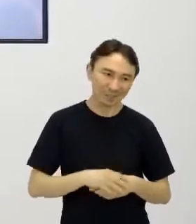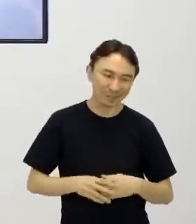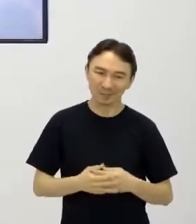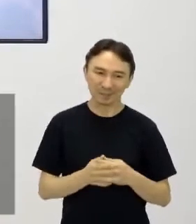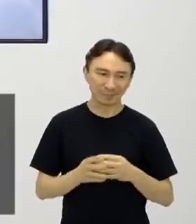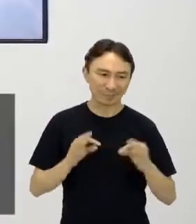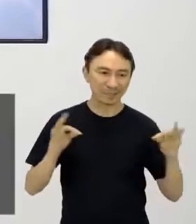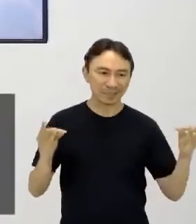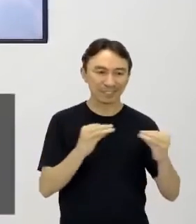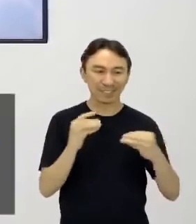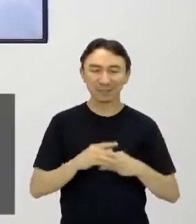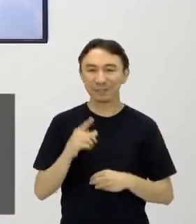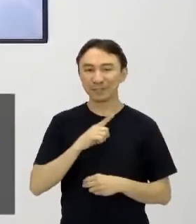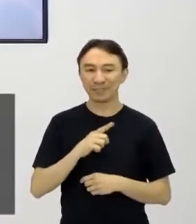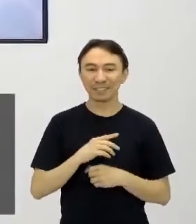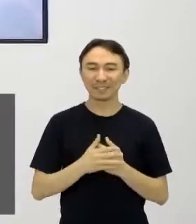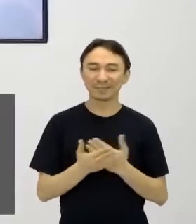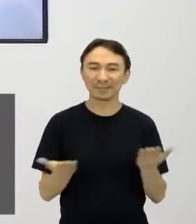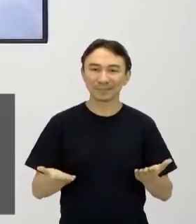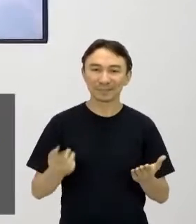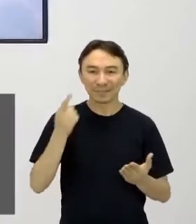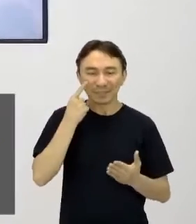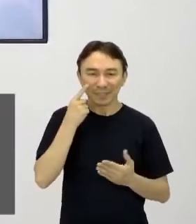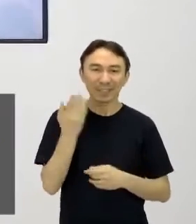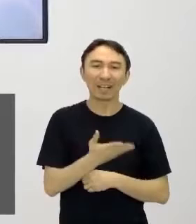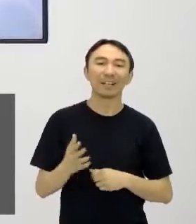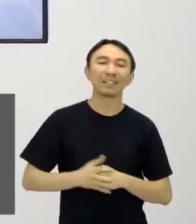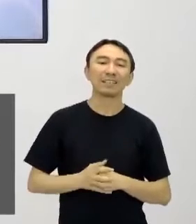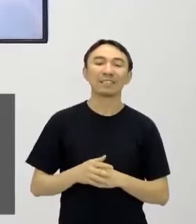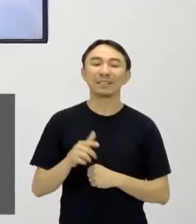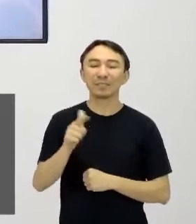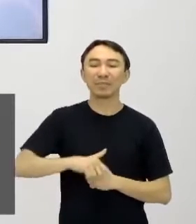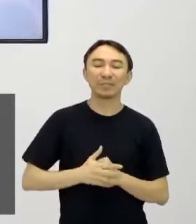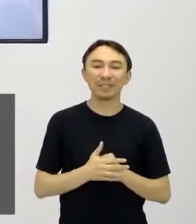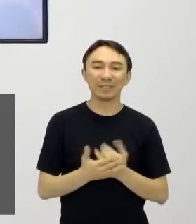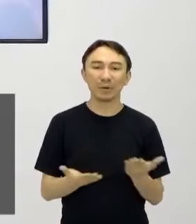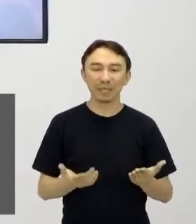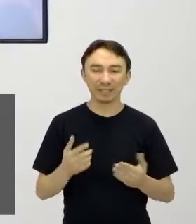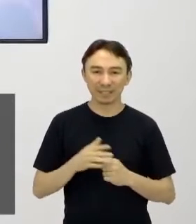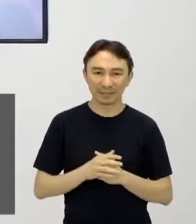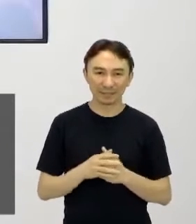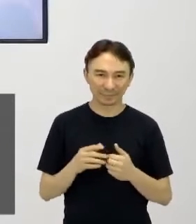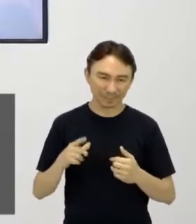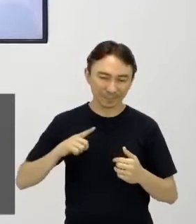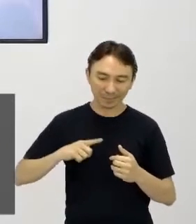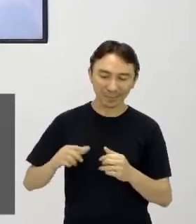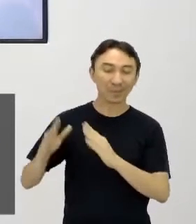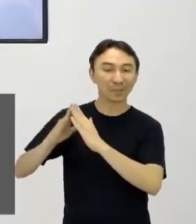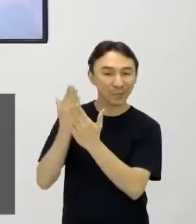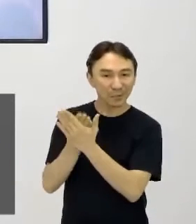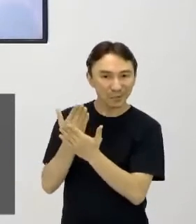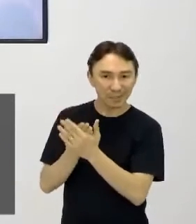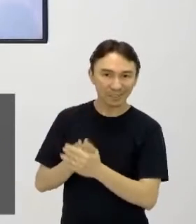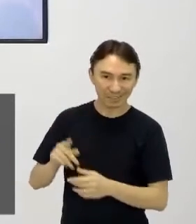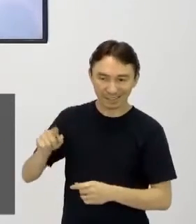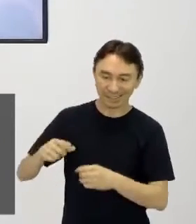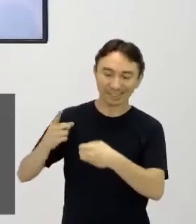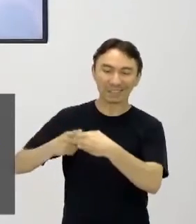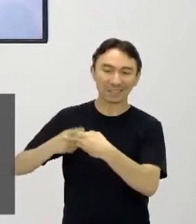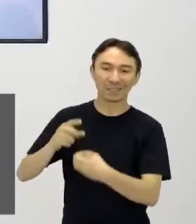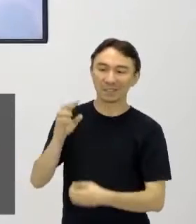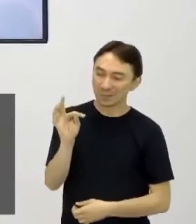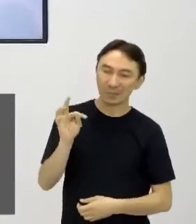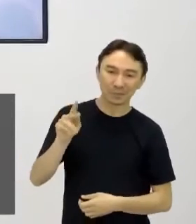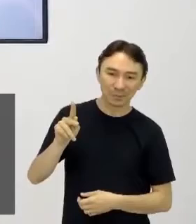chat, já dando bom dia, pro João, pro Fátima da Escola Estadual Índia Vanuiri, de Tupã. Conheço essa escola,